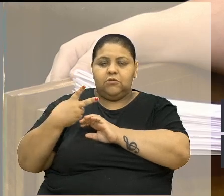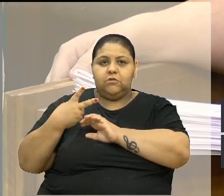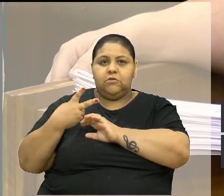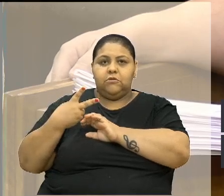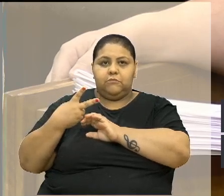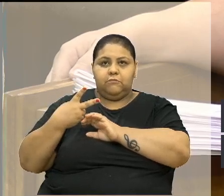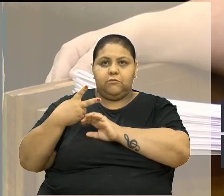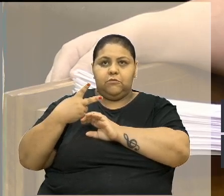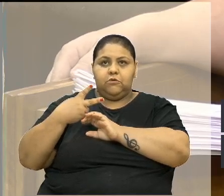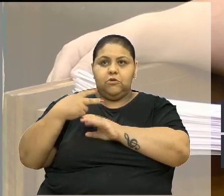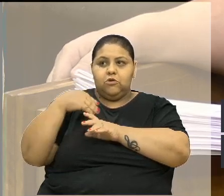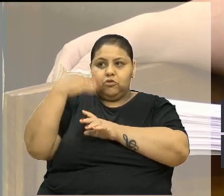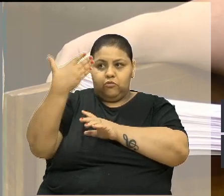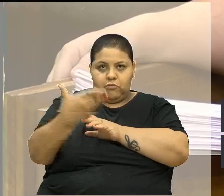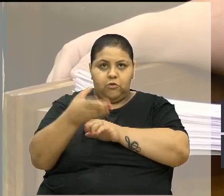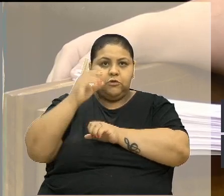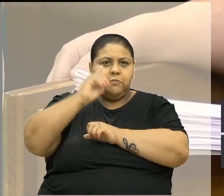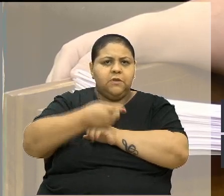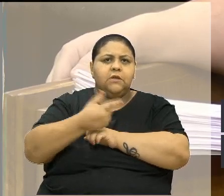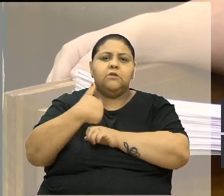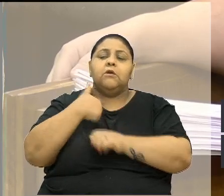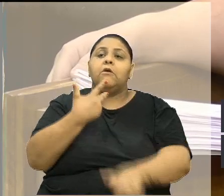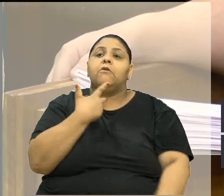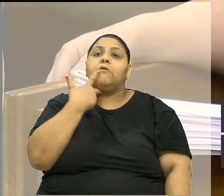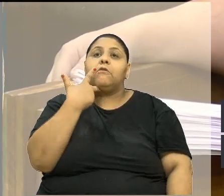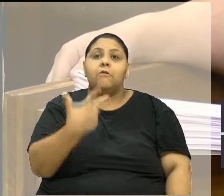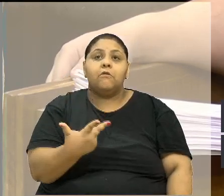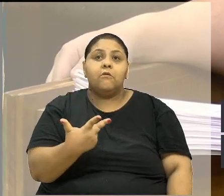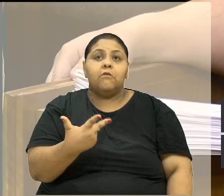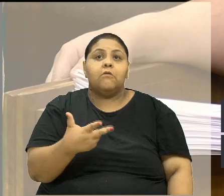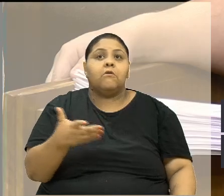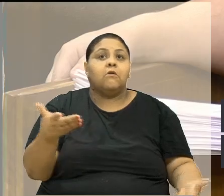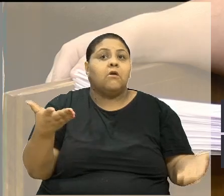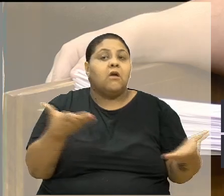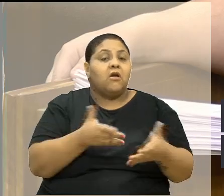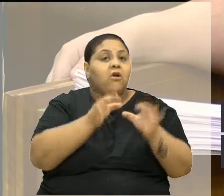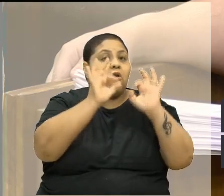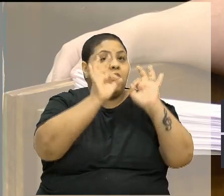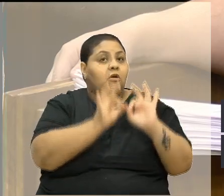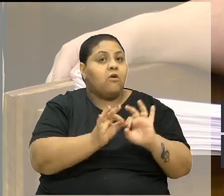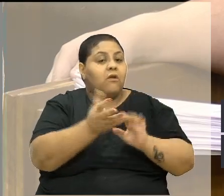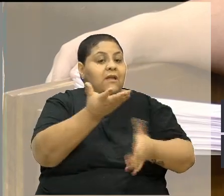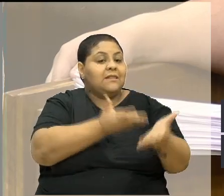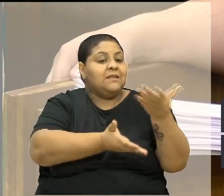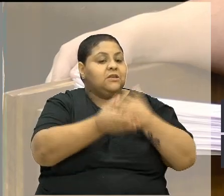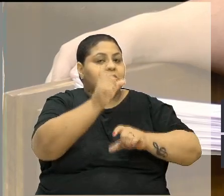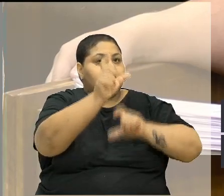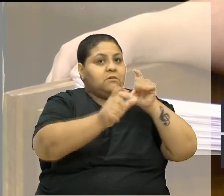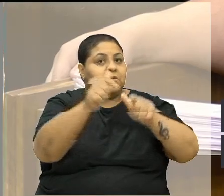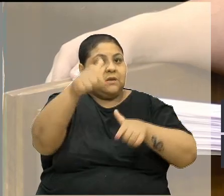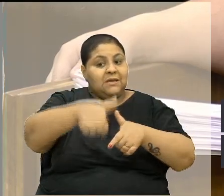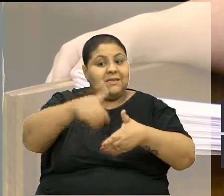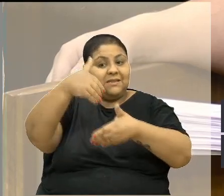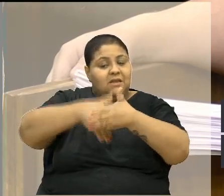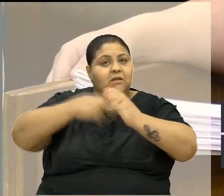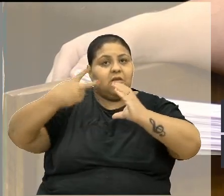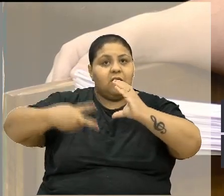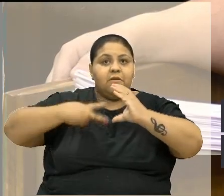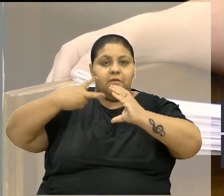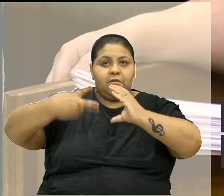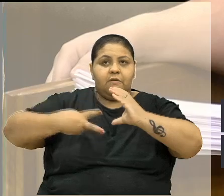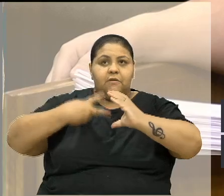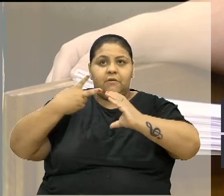se reelegeram, e eu digo, olha, a receita deu certo, que é atendimento às pessoas. Aqui dentro da Câmara, a